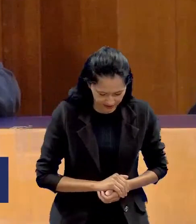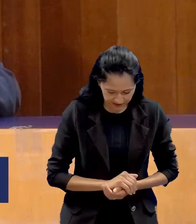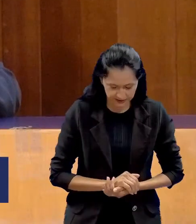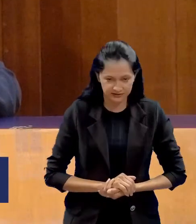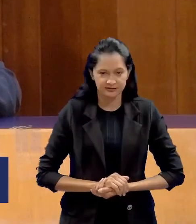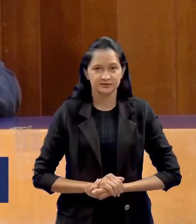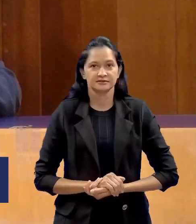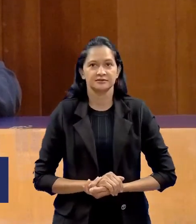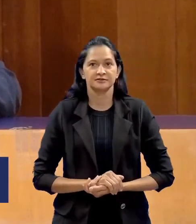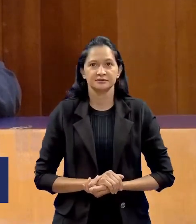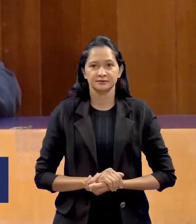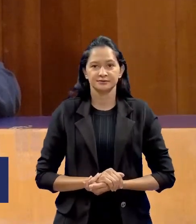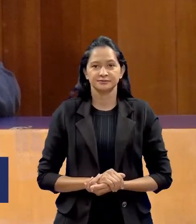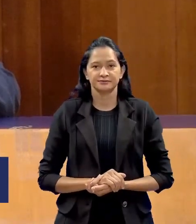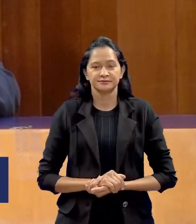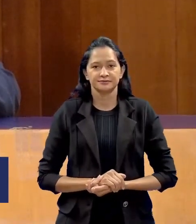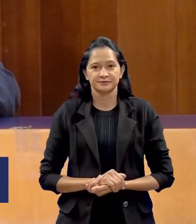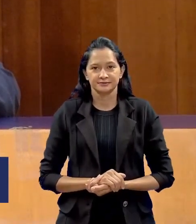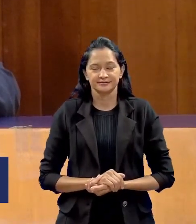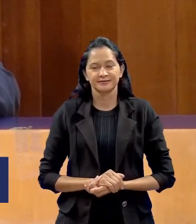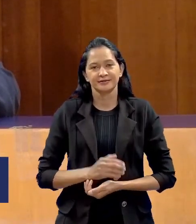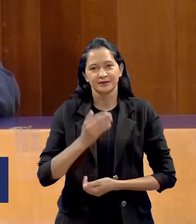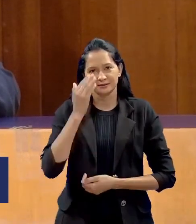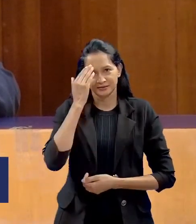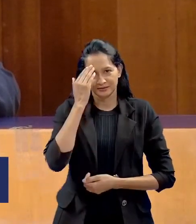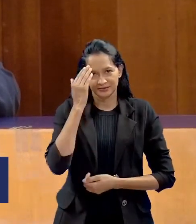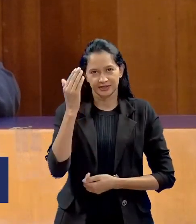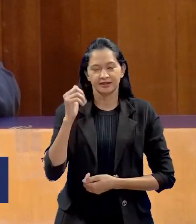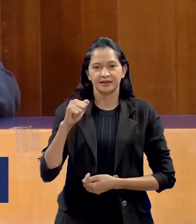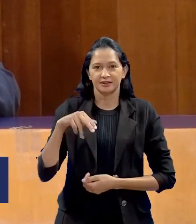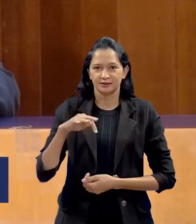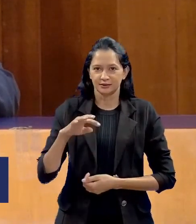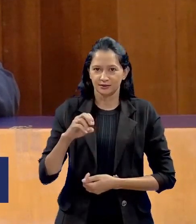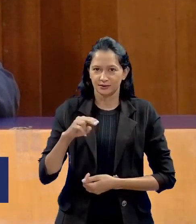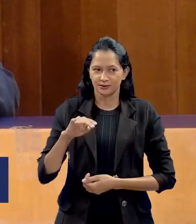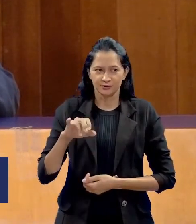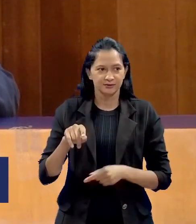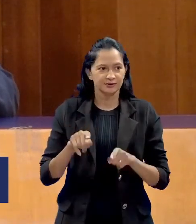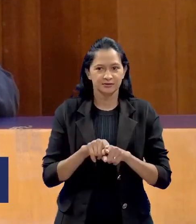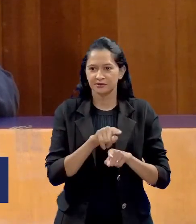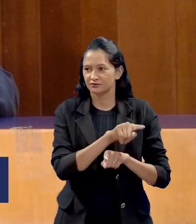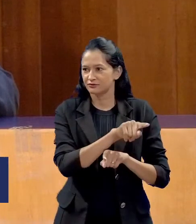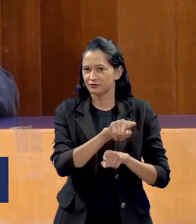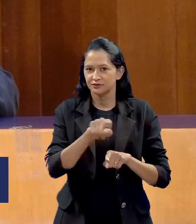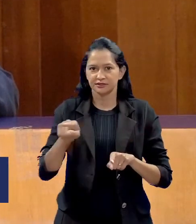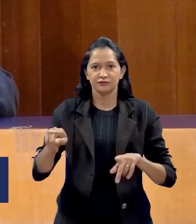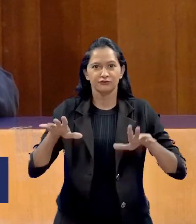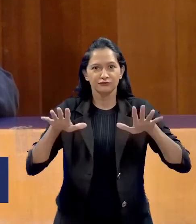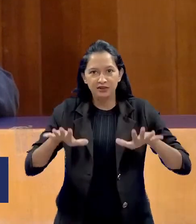Queremos agradecer ao Antônio e todos aqueles que permaneceram aqui. E